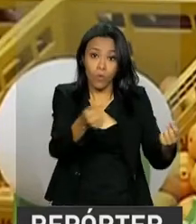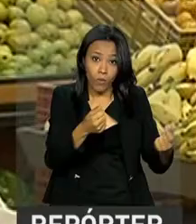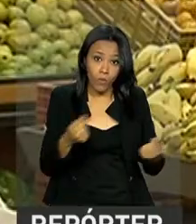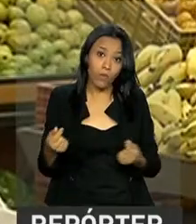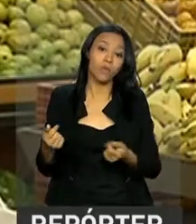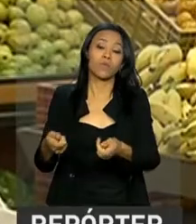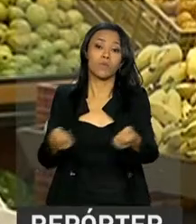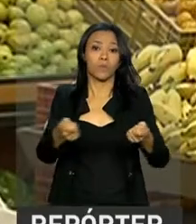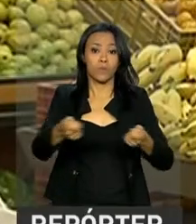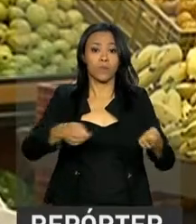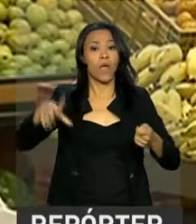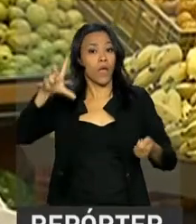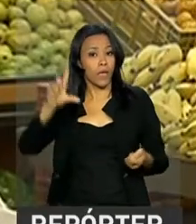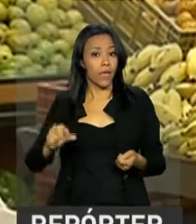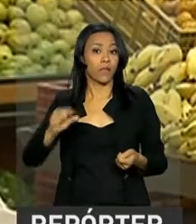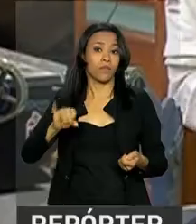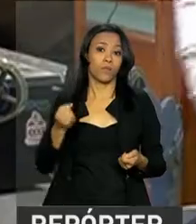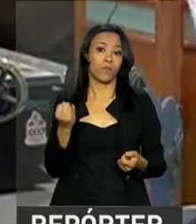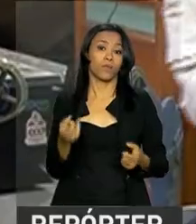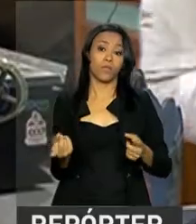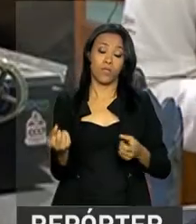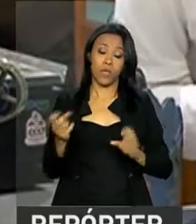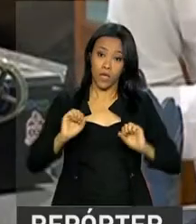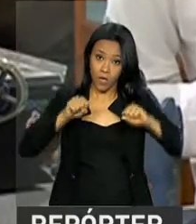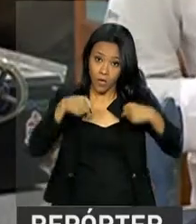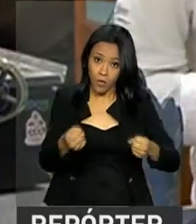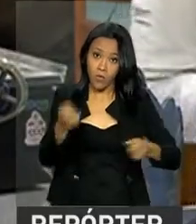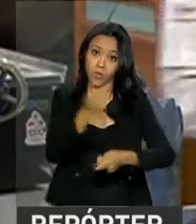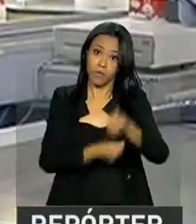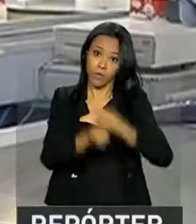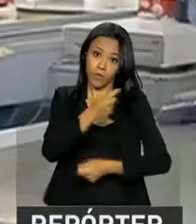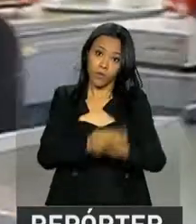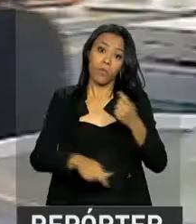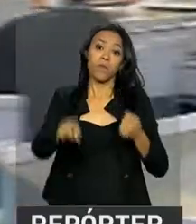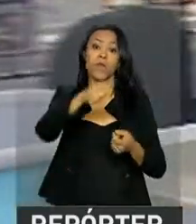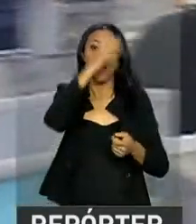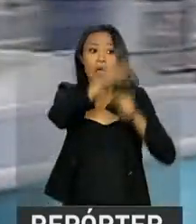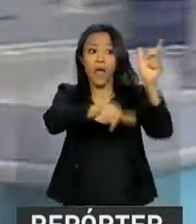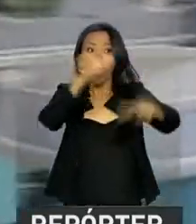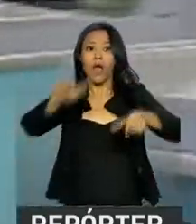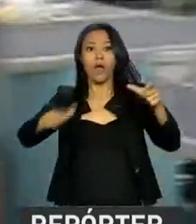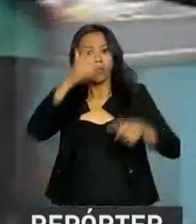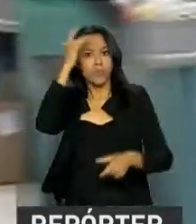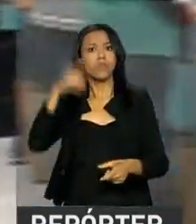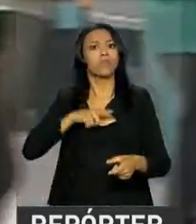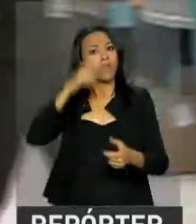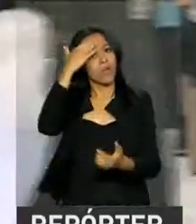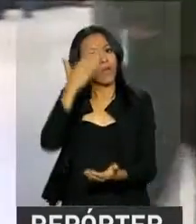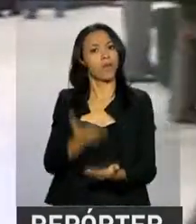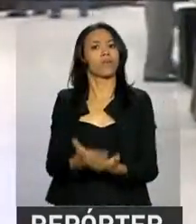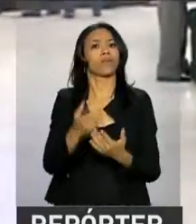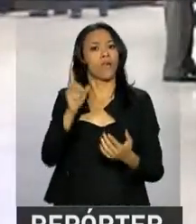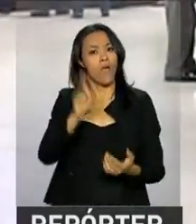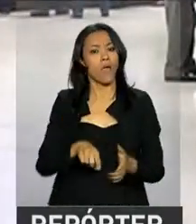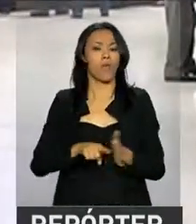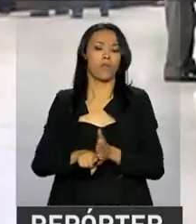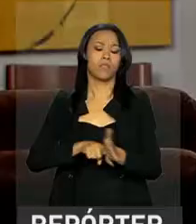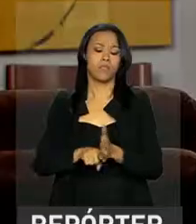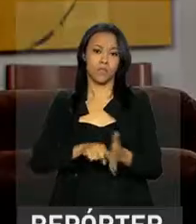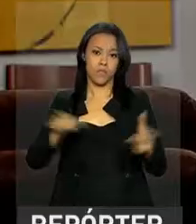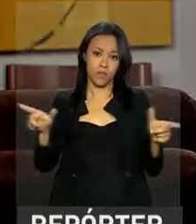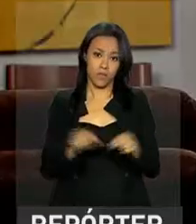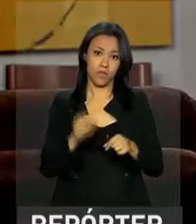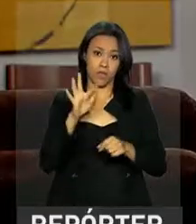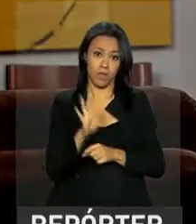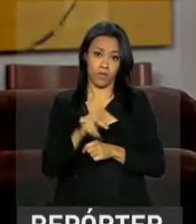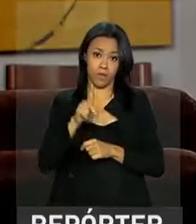dos juros e a retomada da economia, a confiança do consumidor tem aumentado, segundo estudo da Fundação Getúlio Vargas.